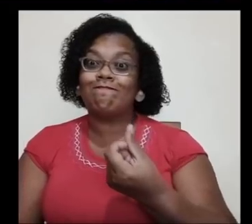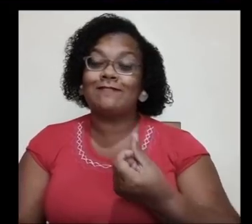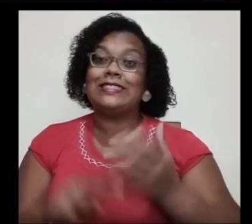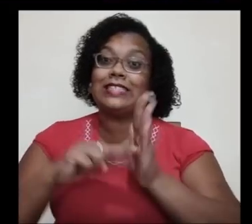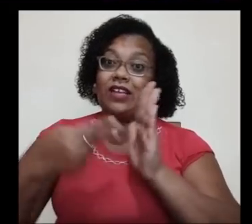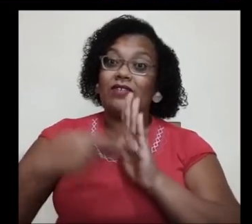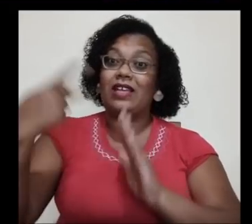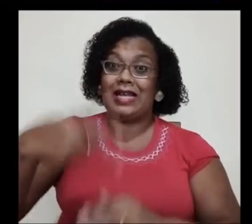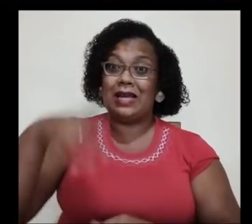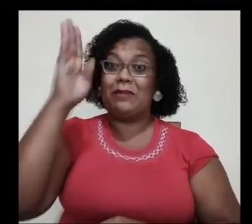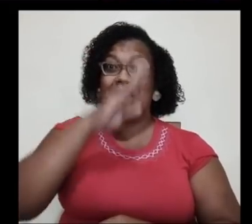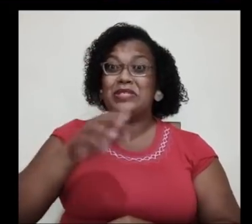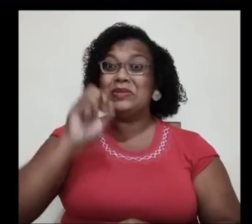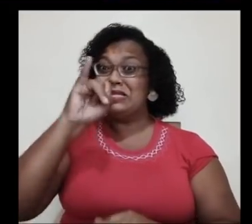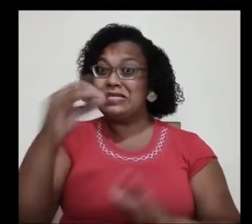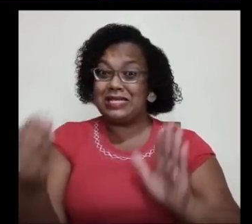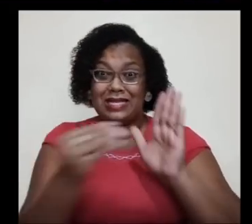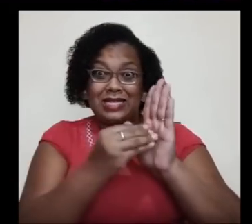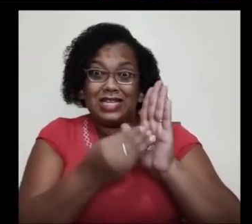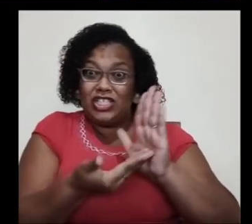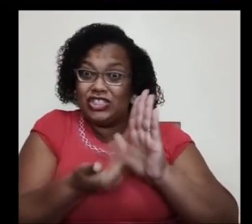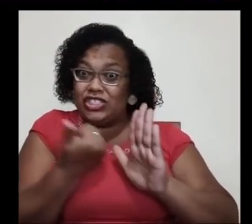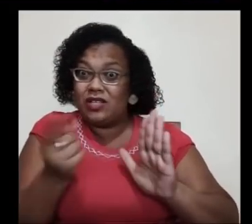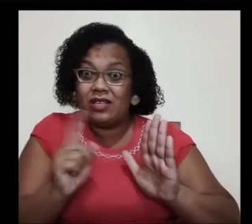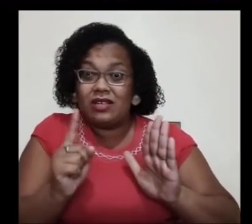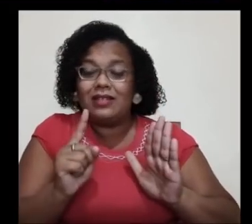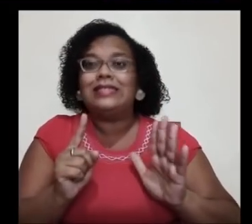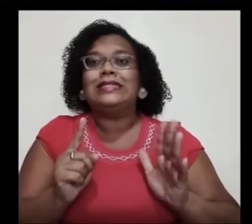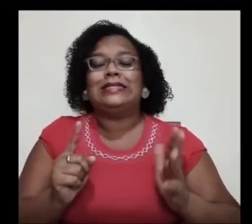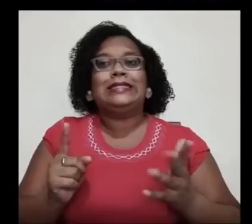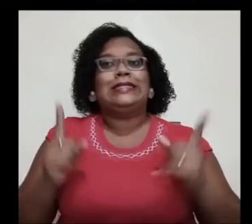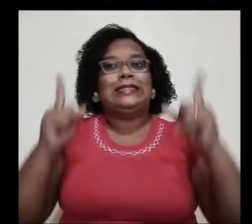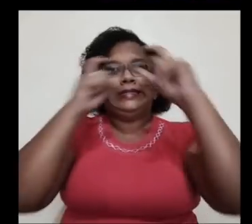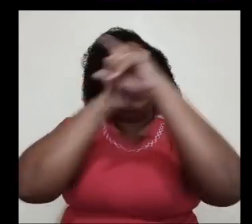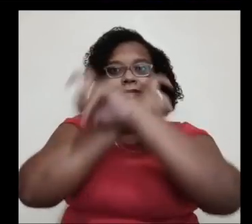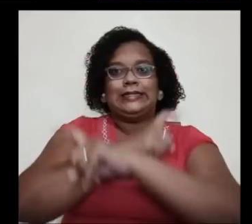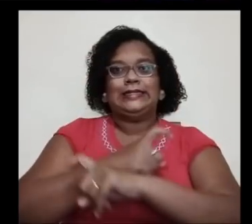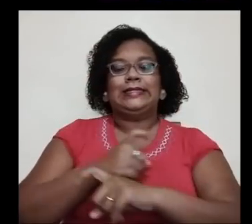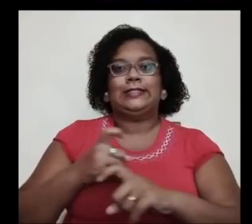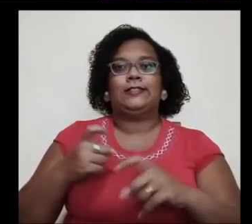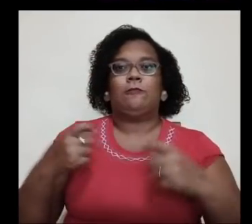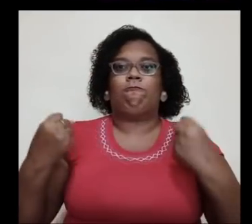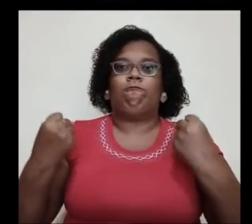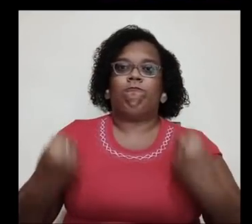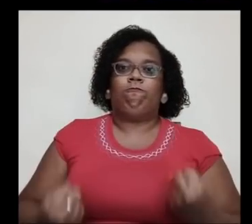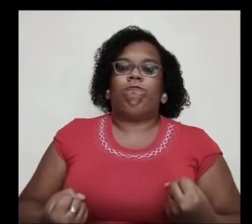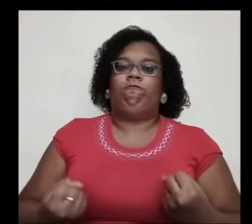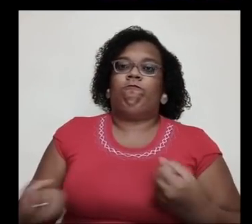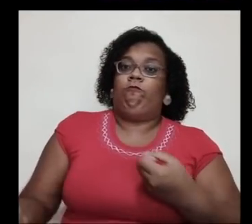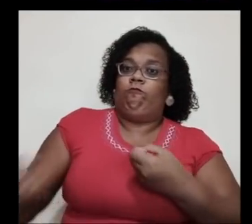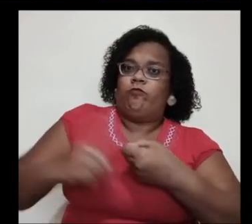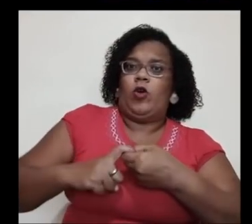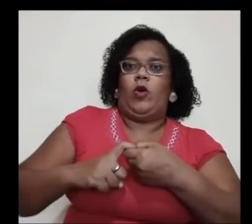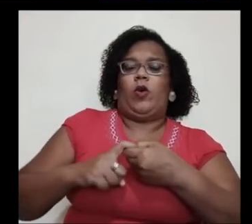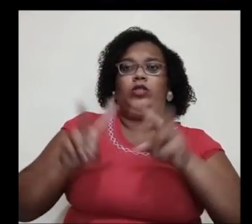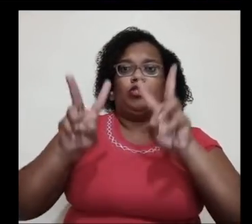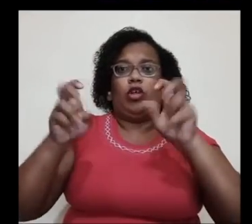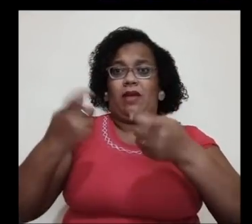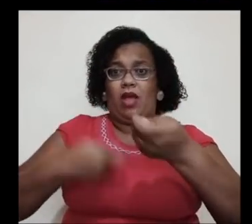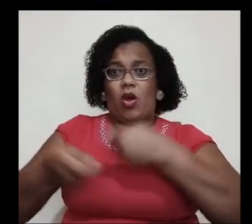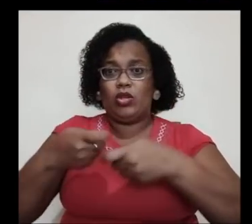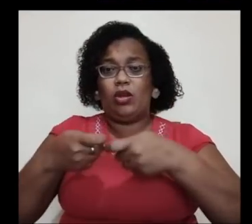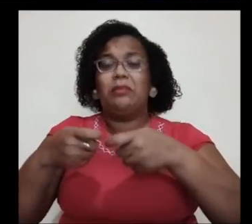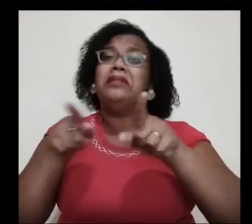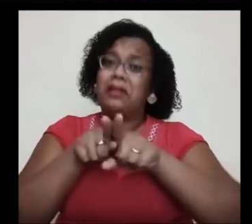de recuperação, tanto da situação econômica, quanto de, inclusive, qualidade de vida dos brasileiros, que certamente tende a piorar.